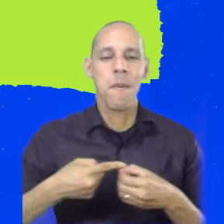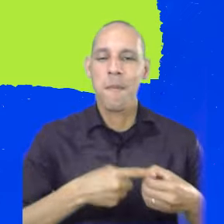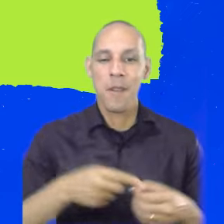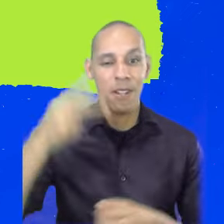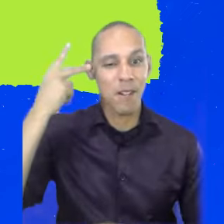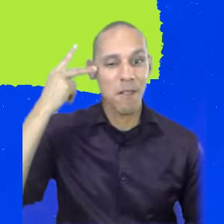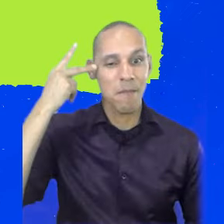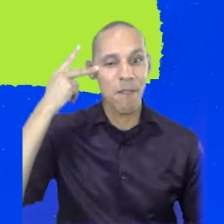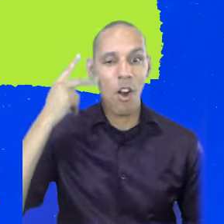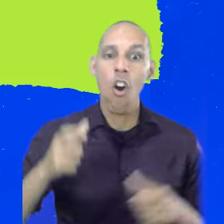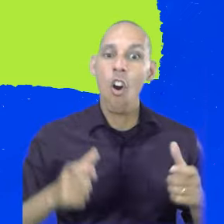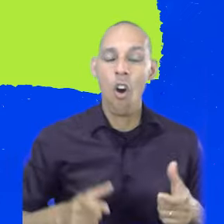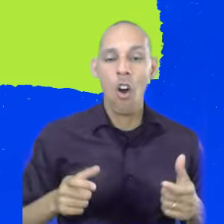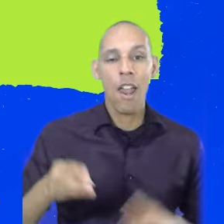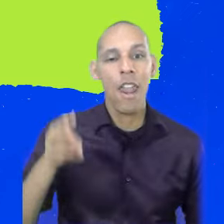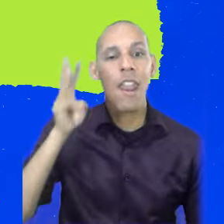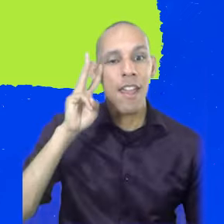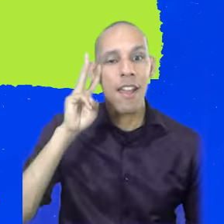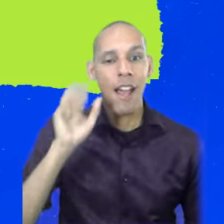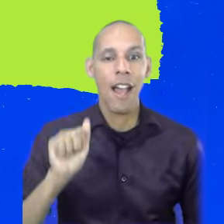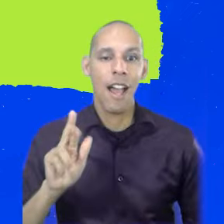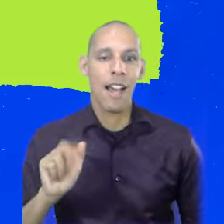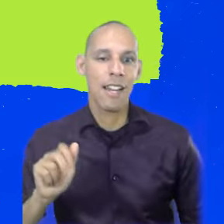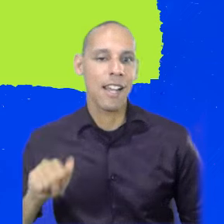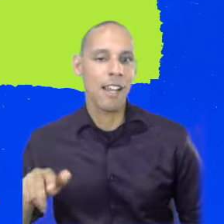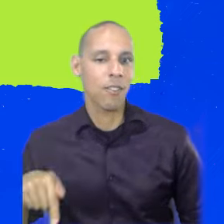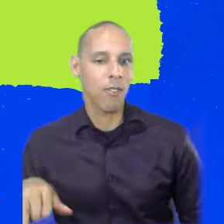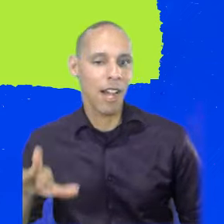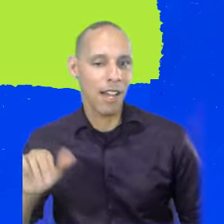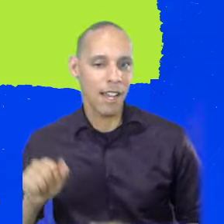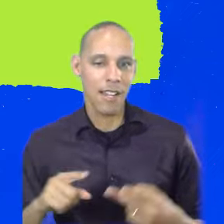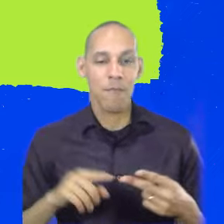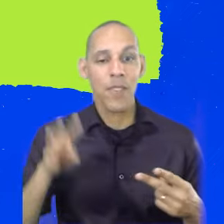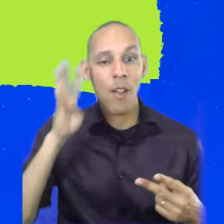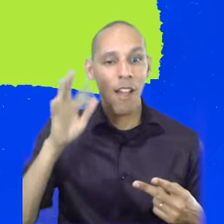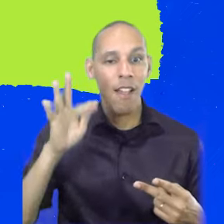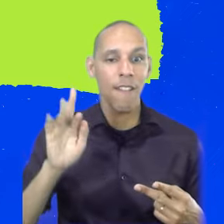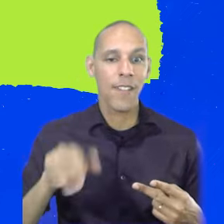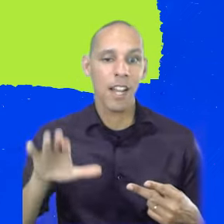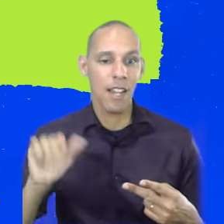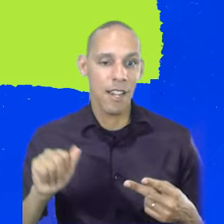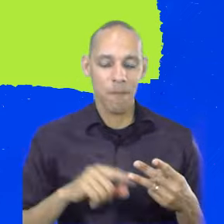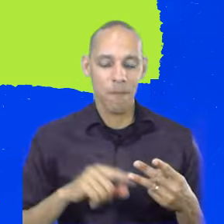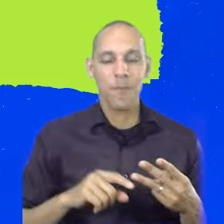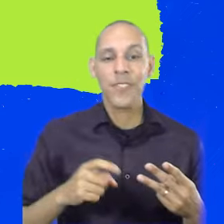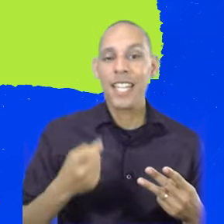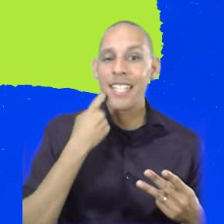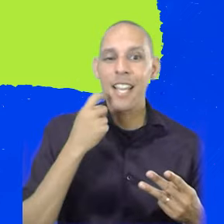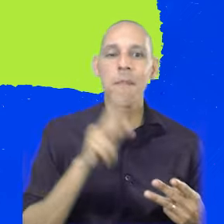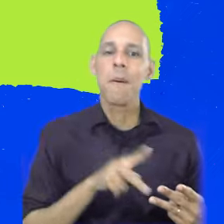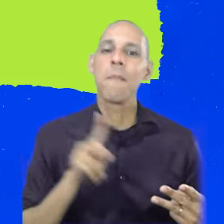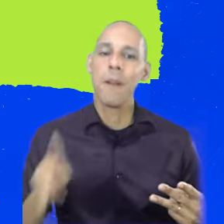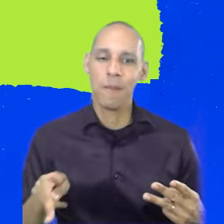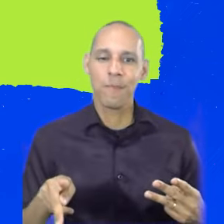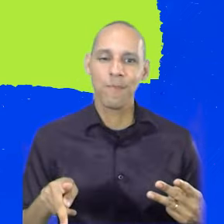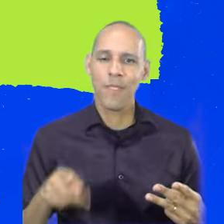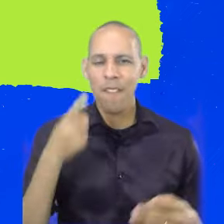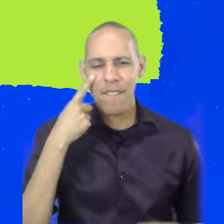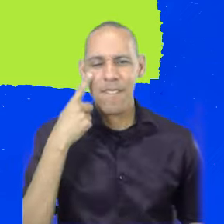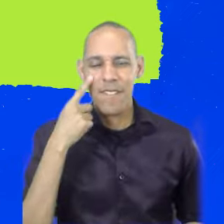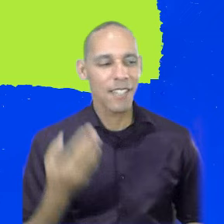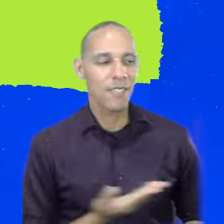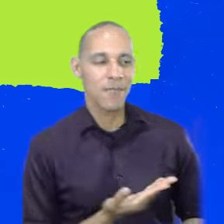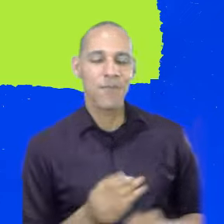3, em Araraquara, em Franca, na quarta, e em Presidente Prudente, na sexta-feira. Você pode conferir o guia completo no site